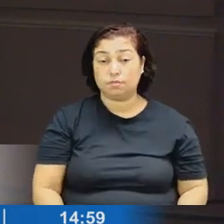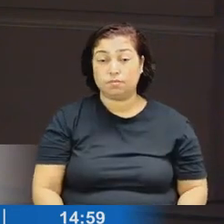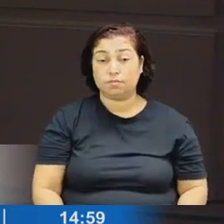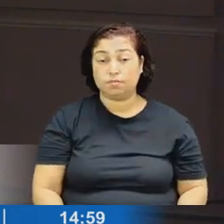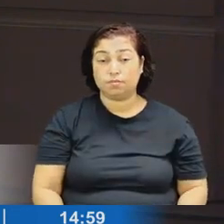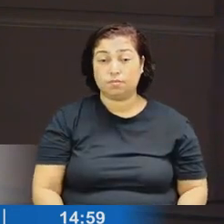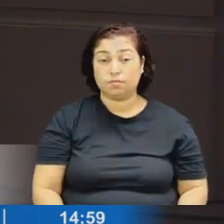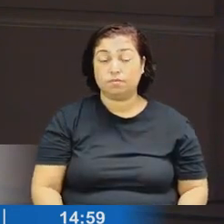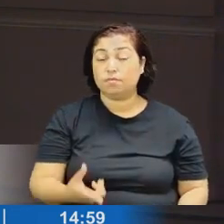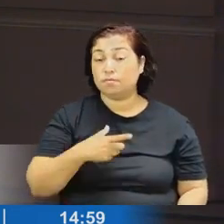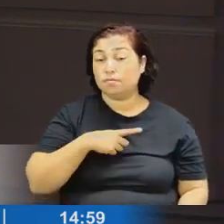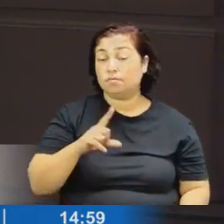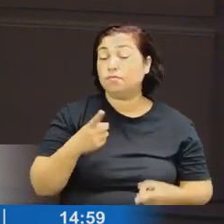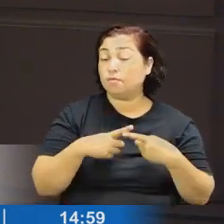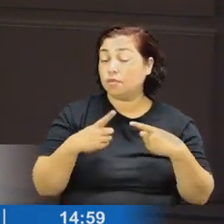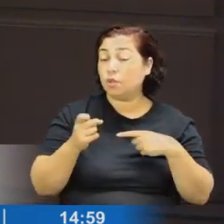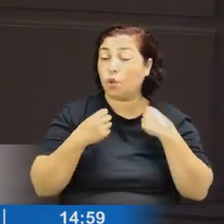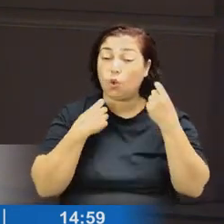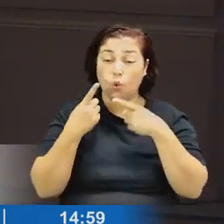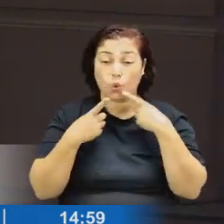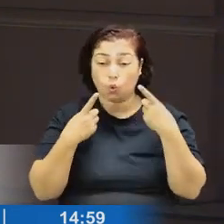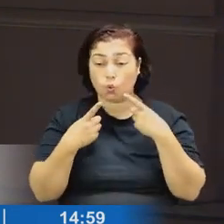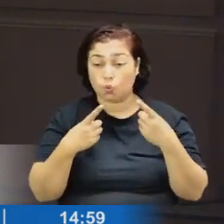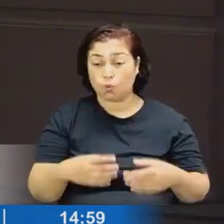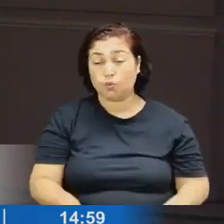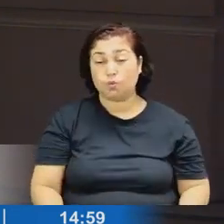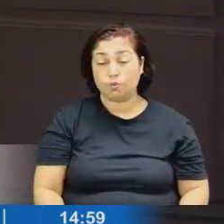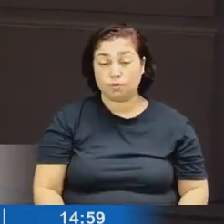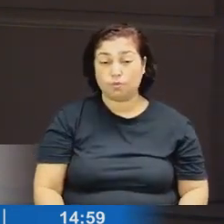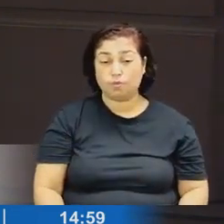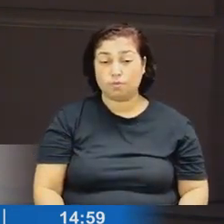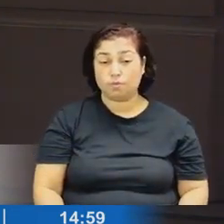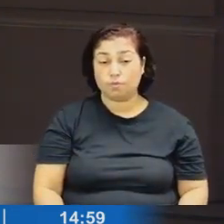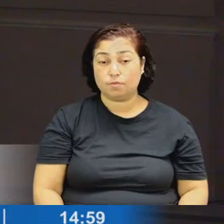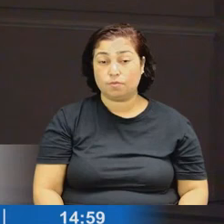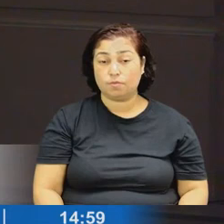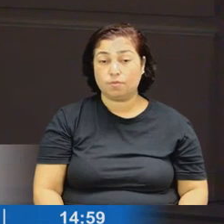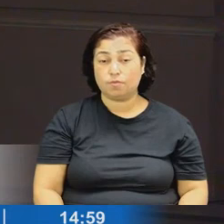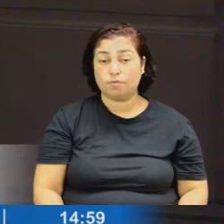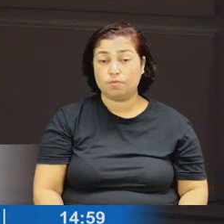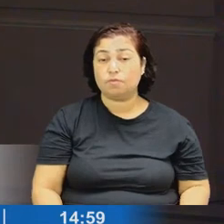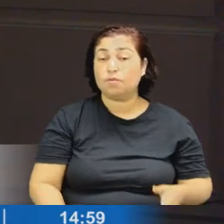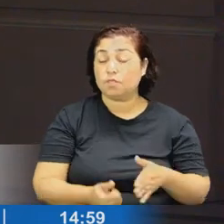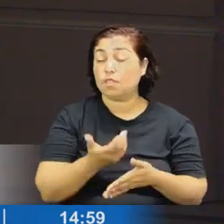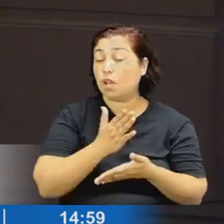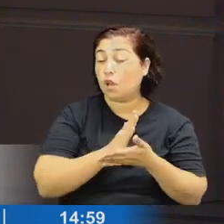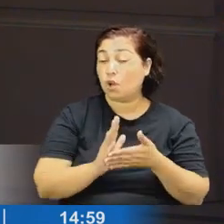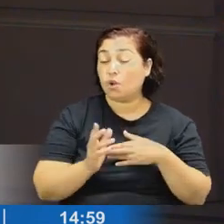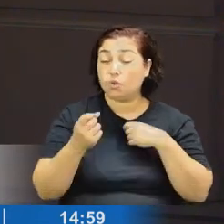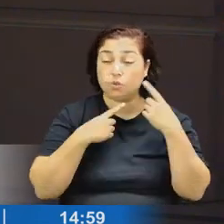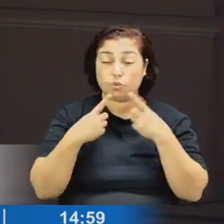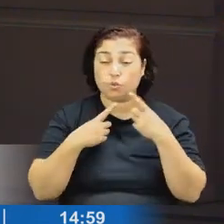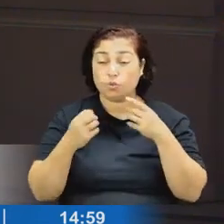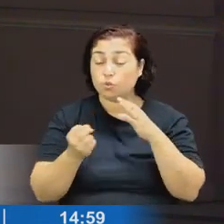essa palestra vocês vão sair cheio de ter ponto de interrogação é normal então a gente primeiro elimina algumas dúvidas depois queria outras